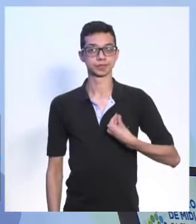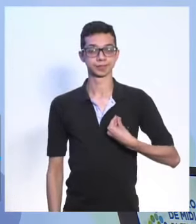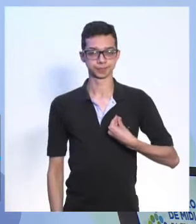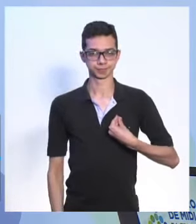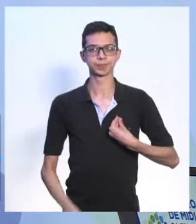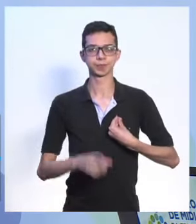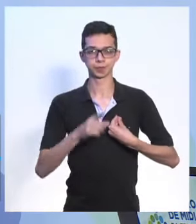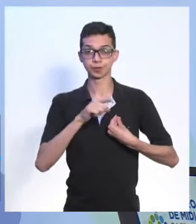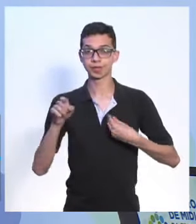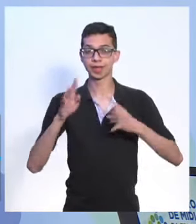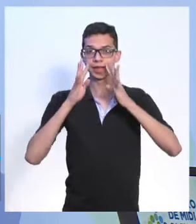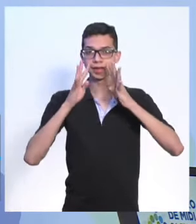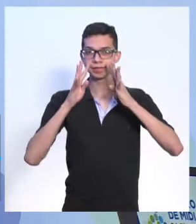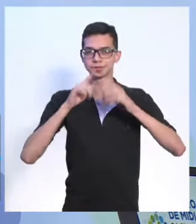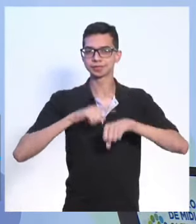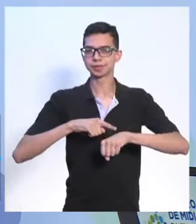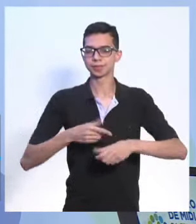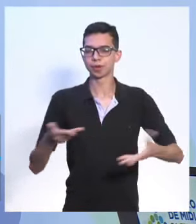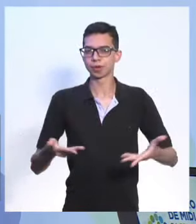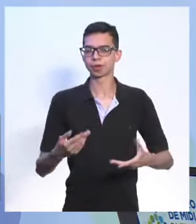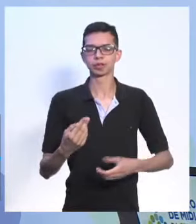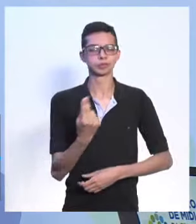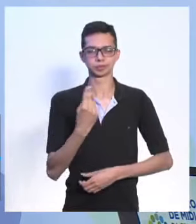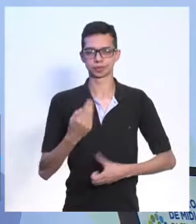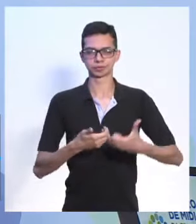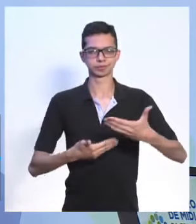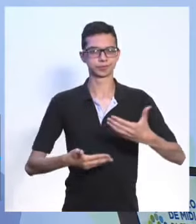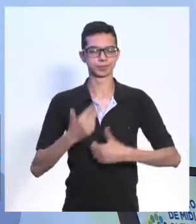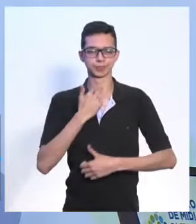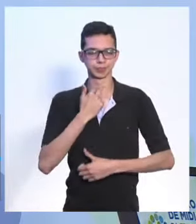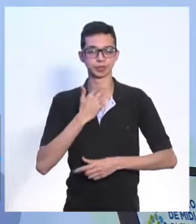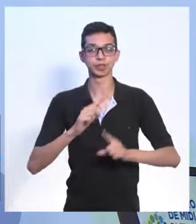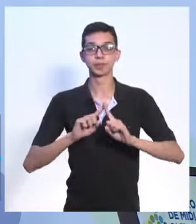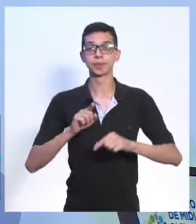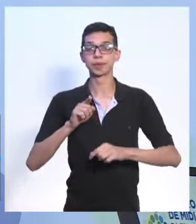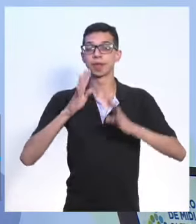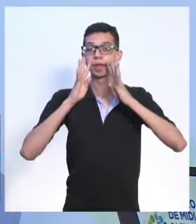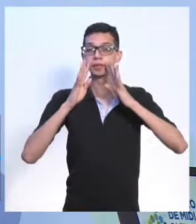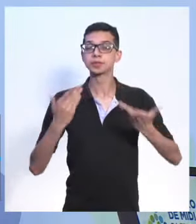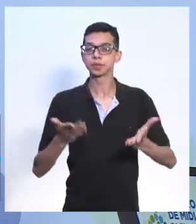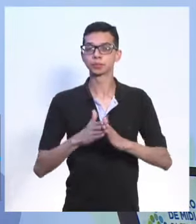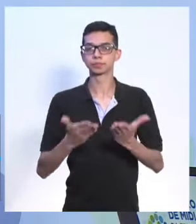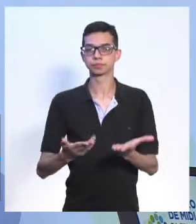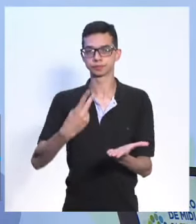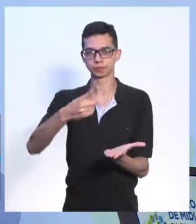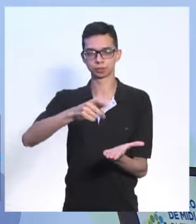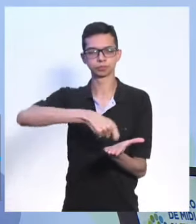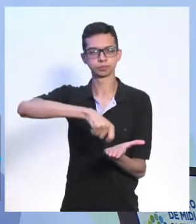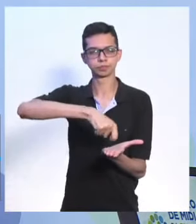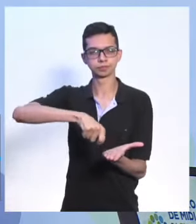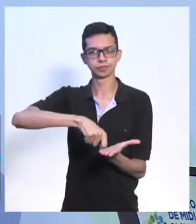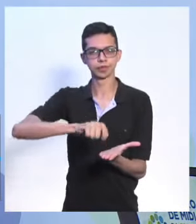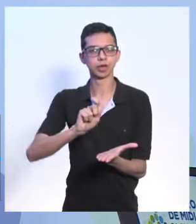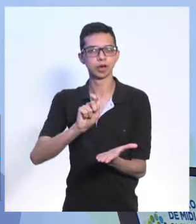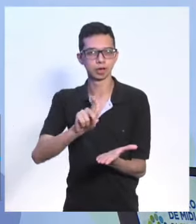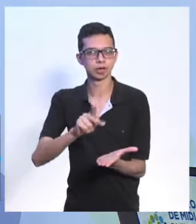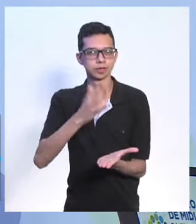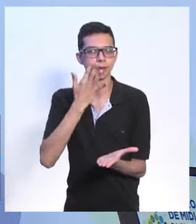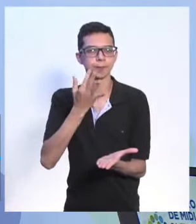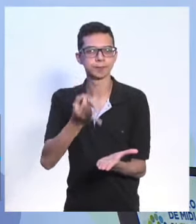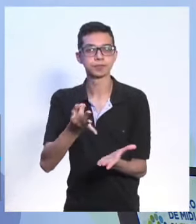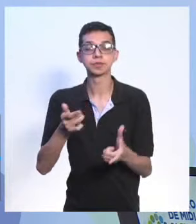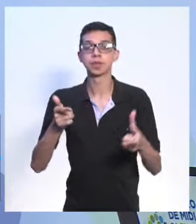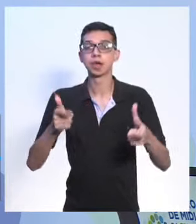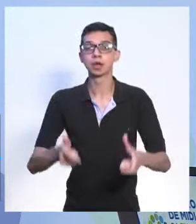vão assistir, não é o momento de escrever no chat, mas vocês vão assistir e tomar nota no seu caderno. Então Prestem atenção onde